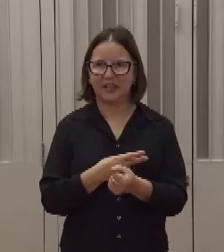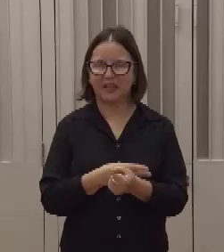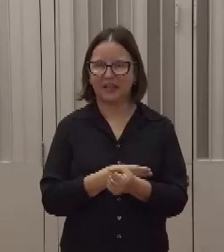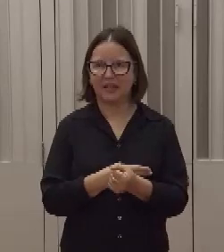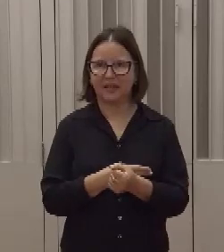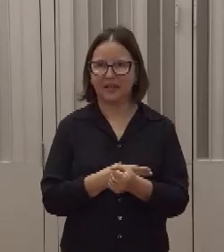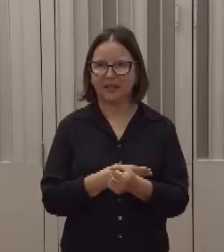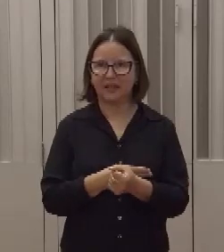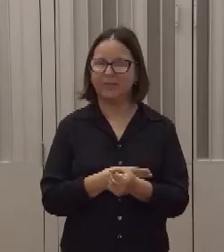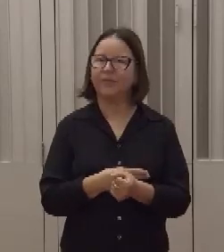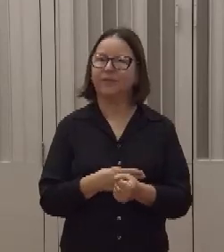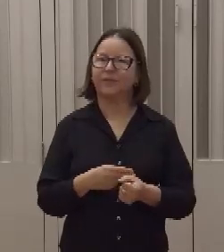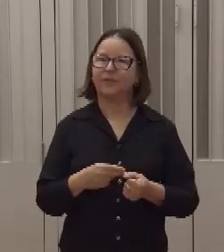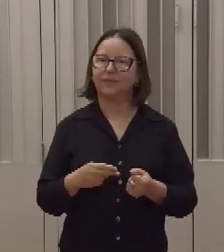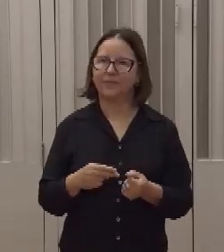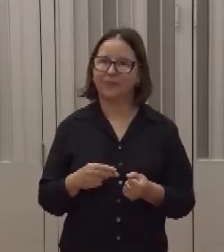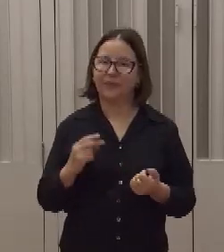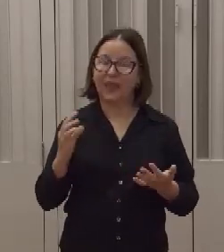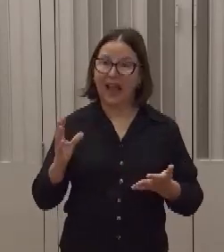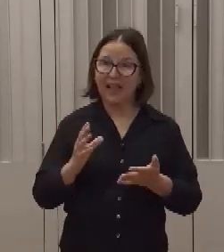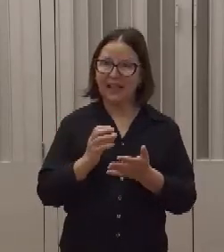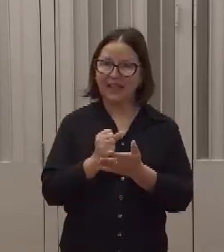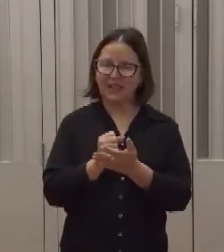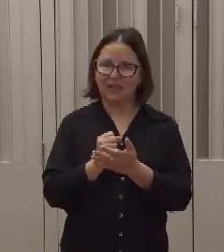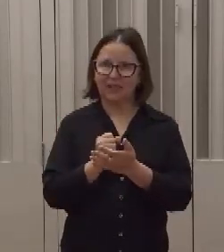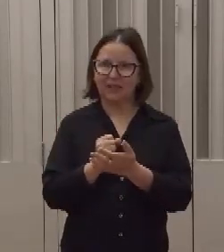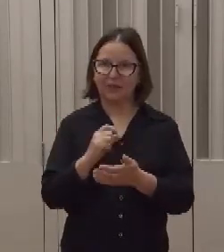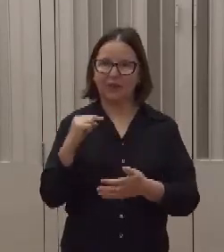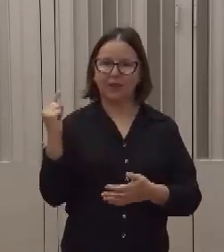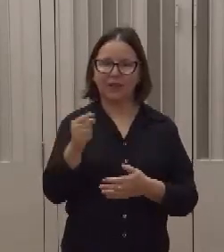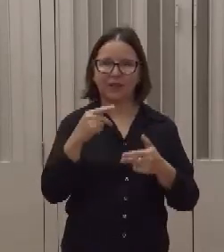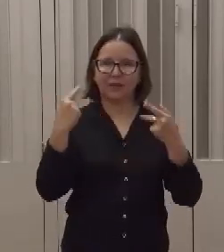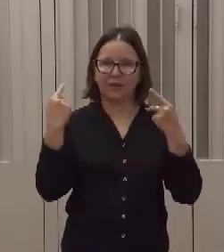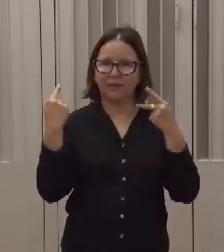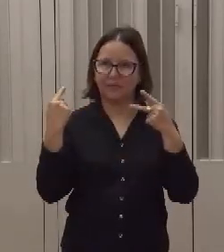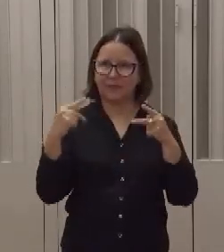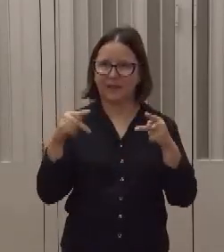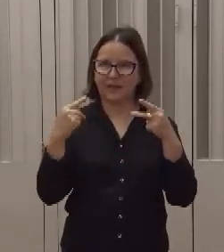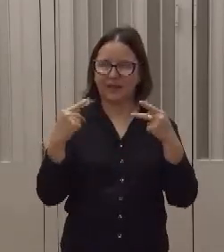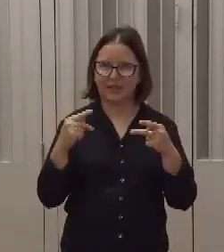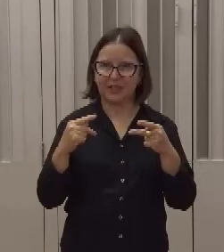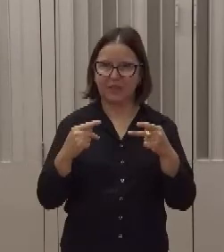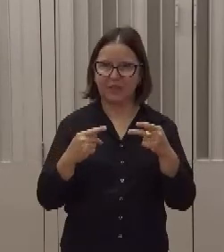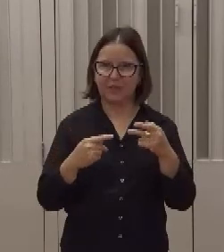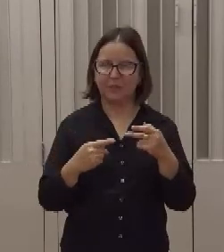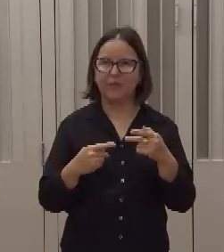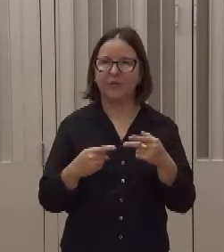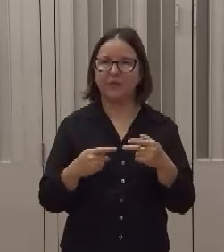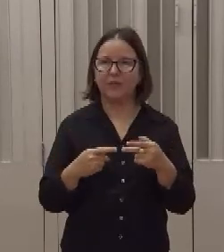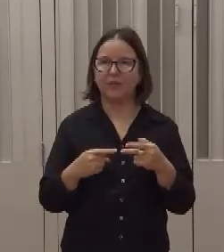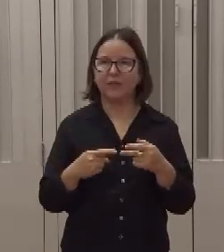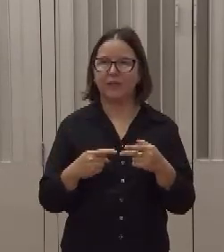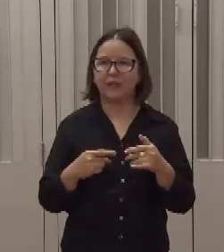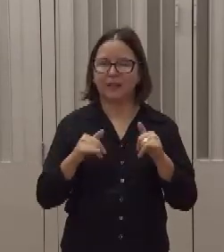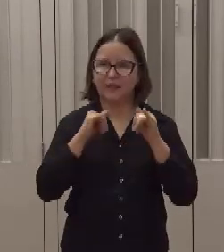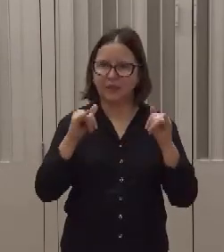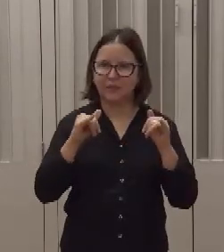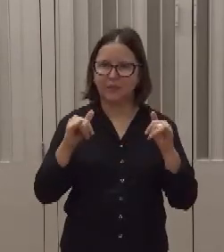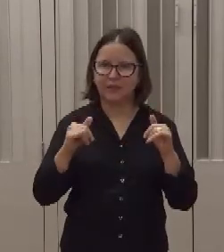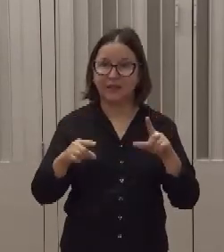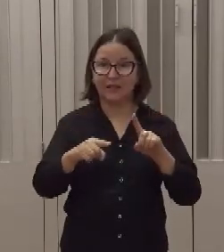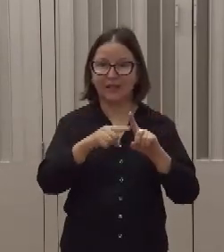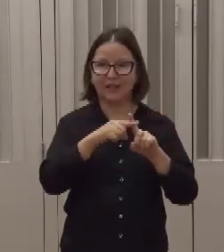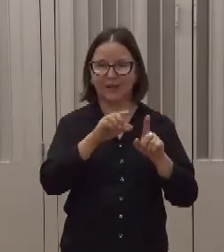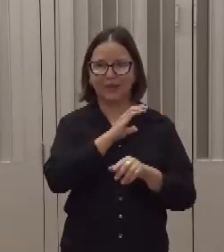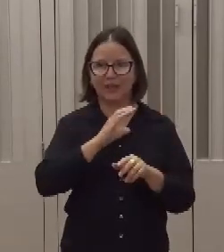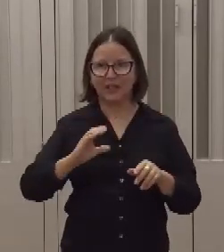mundo. A salvação que nós pregamos por meio da mensagem da cruz de Cristo é o que vai expandir o reino